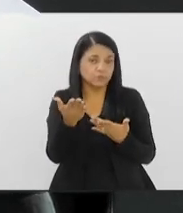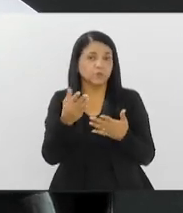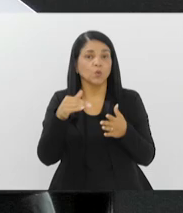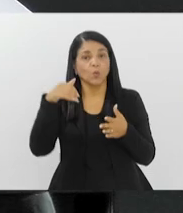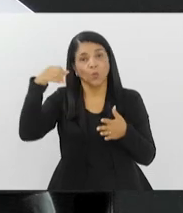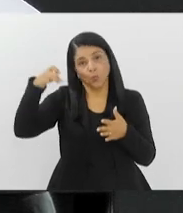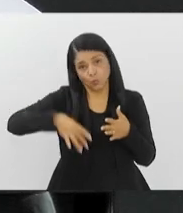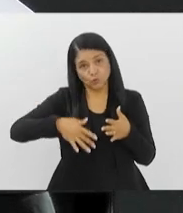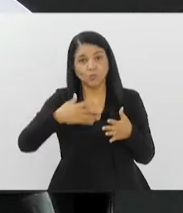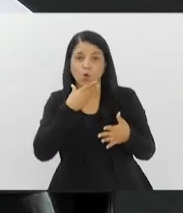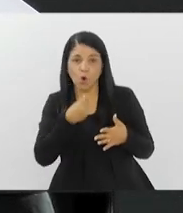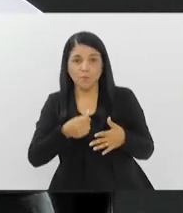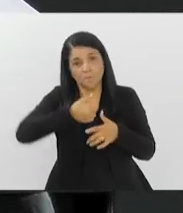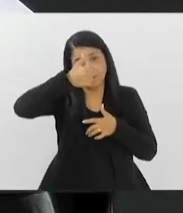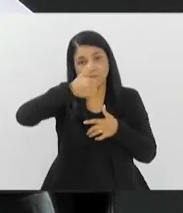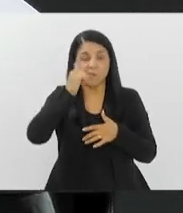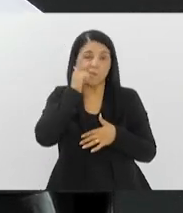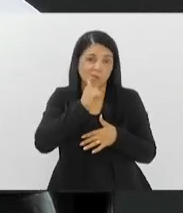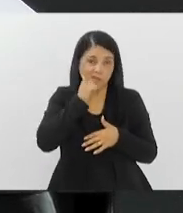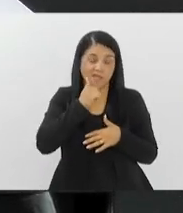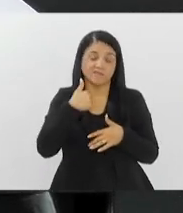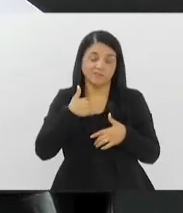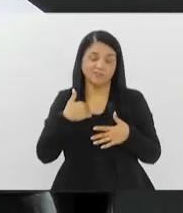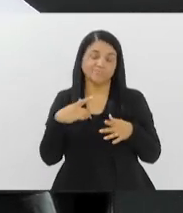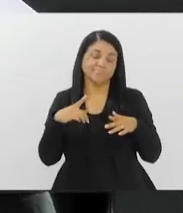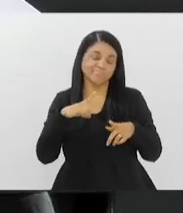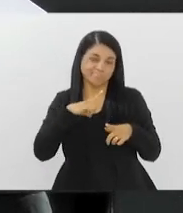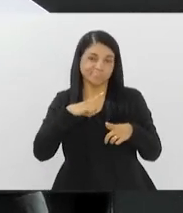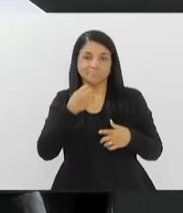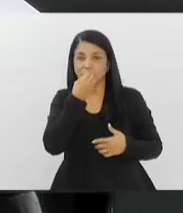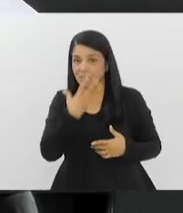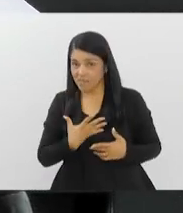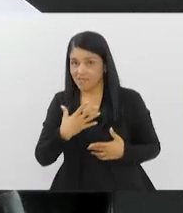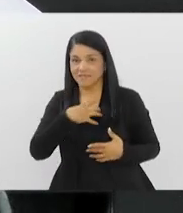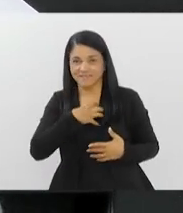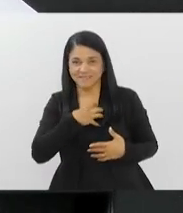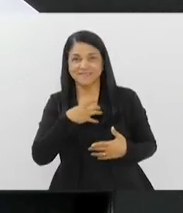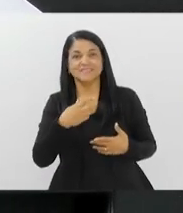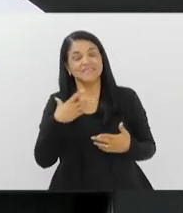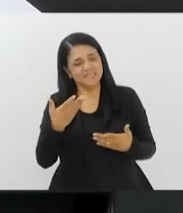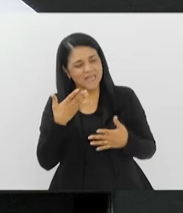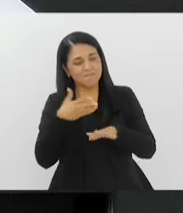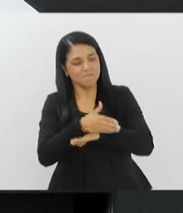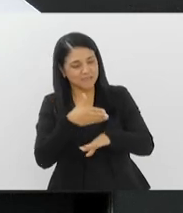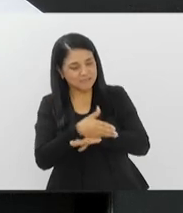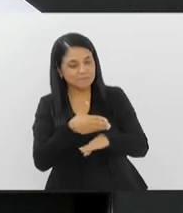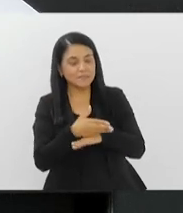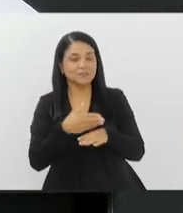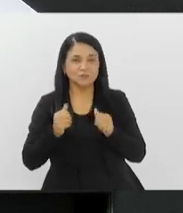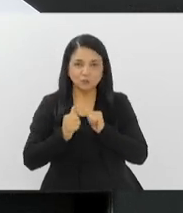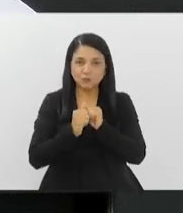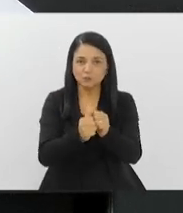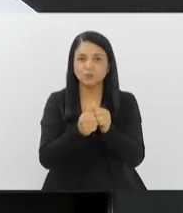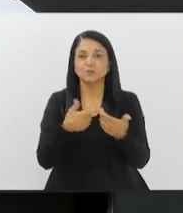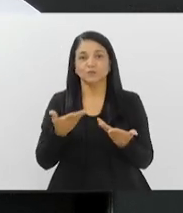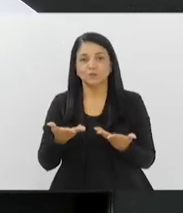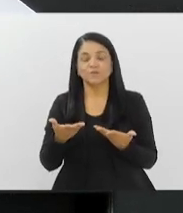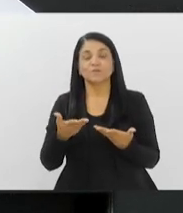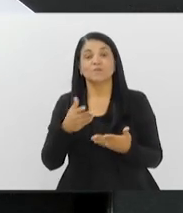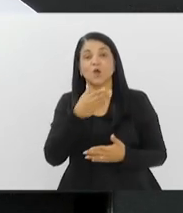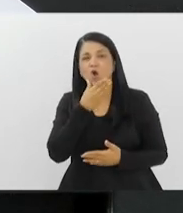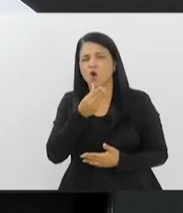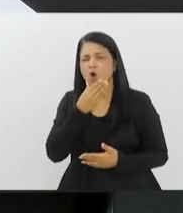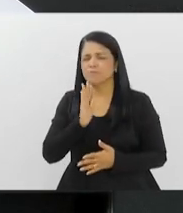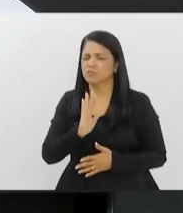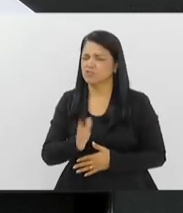um homem. Também a gente fica confortável com isso. A gente quer muito os homens participando junto conosco, mas eu costumo dizer que os homens